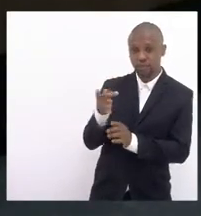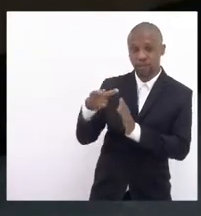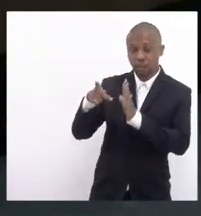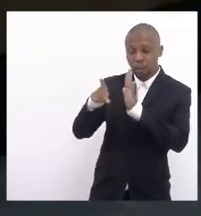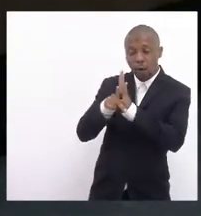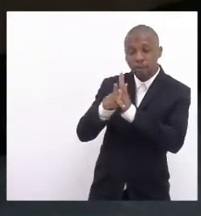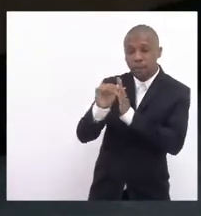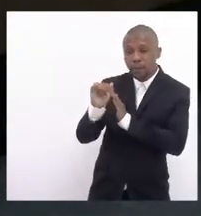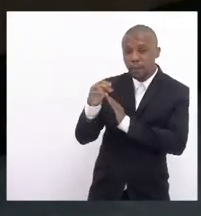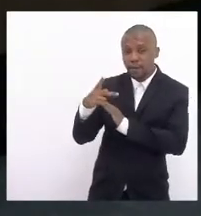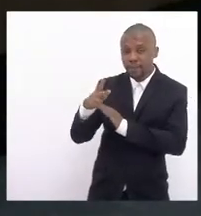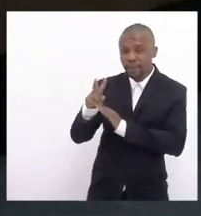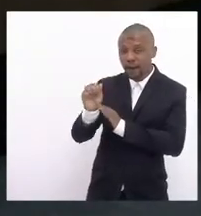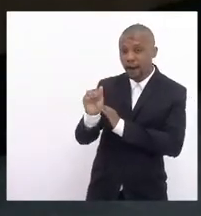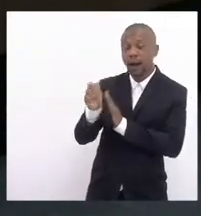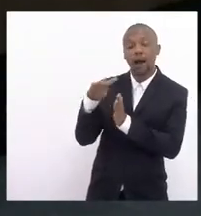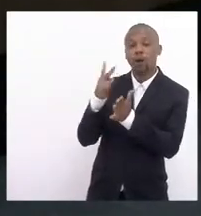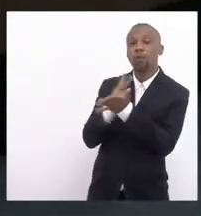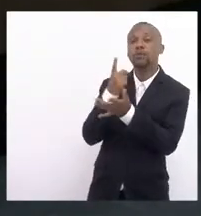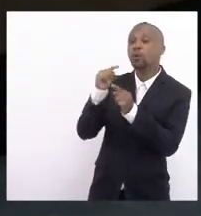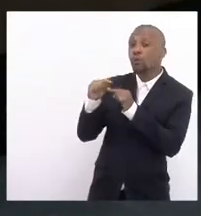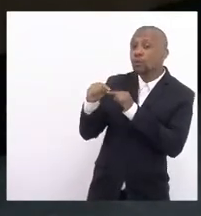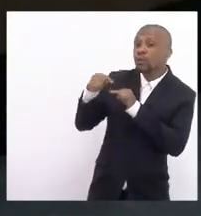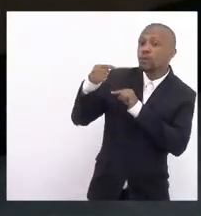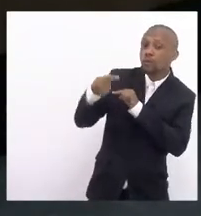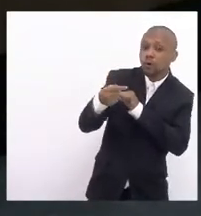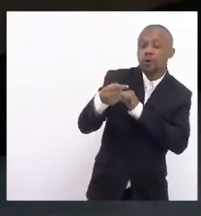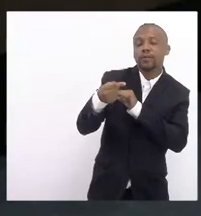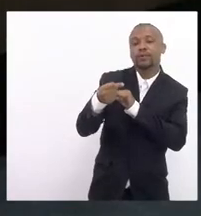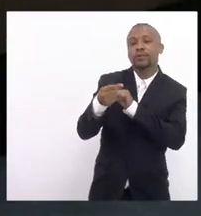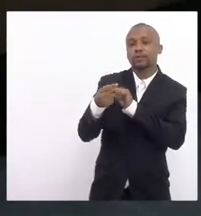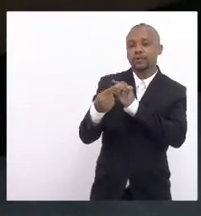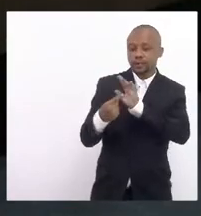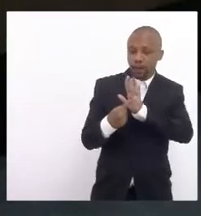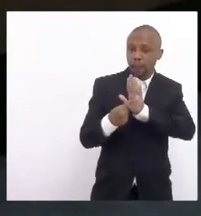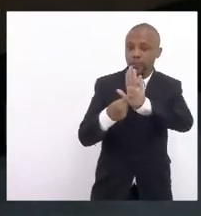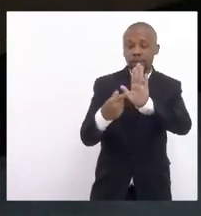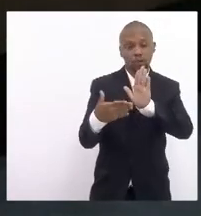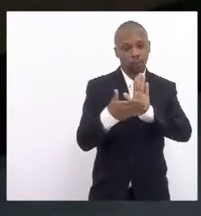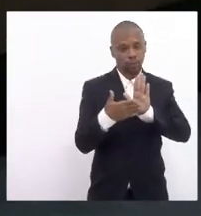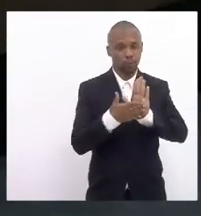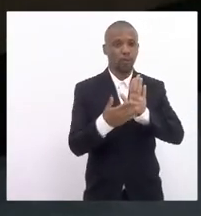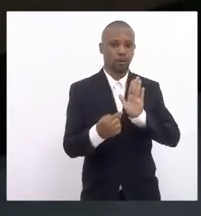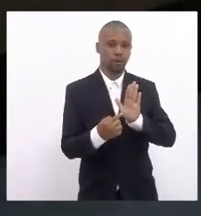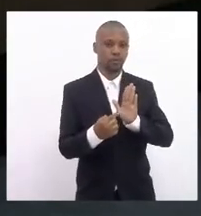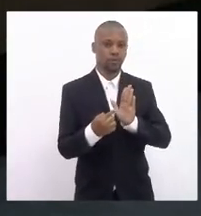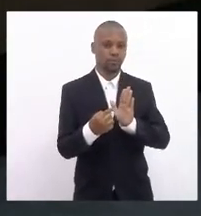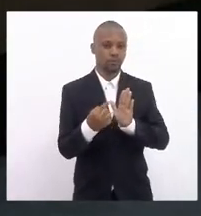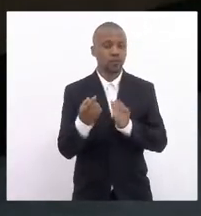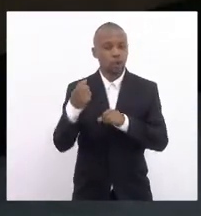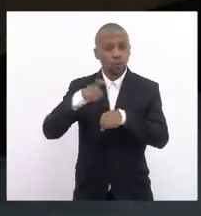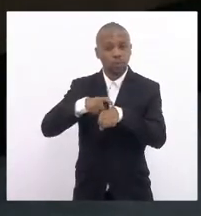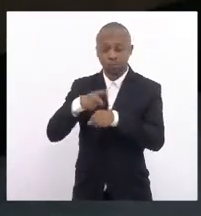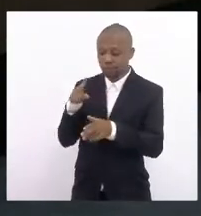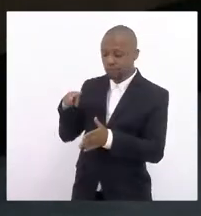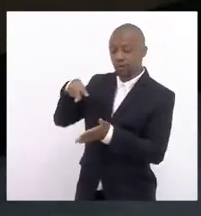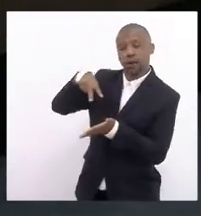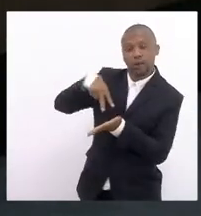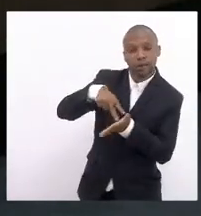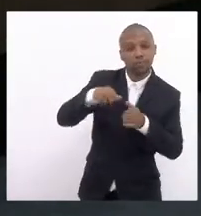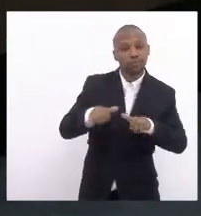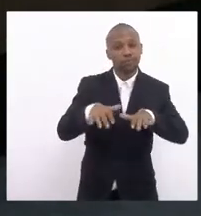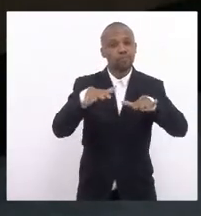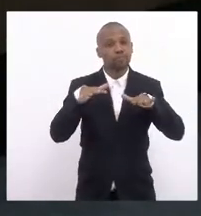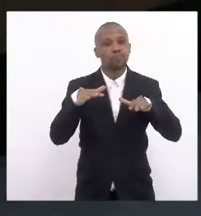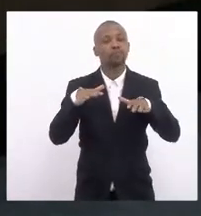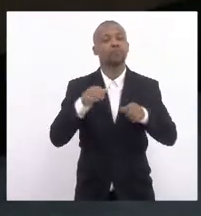foi posterior a essa proposta. Quando eu cheguei aqui em plenário, foi